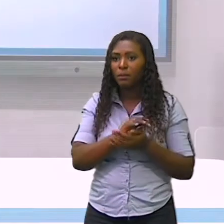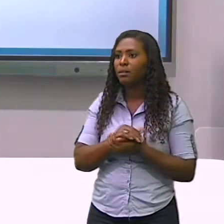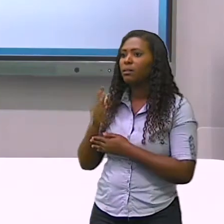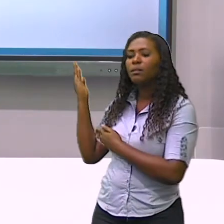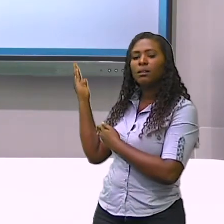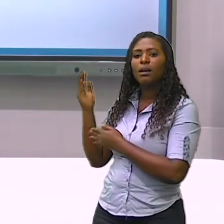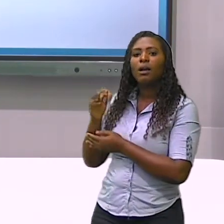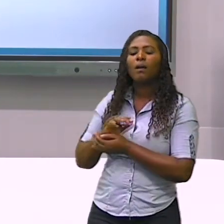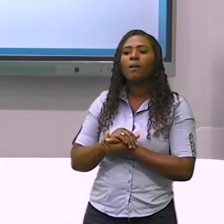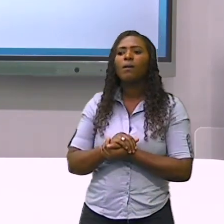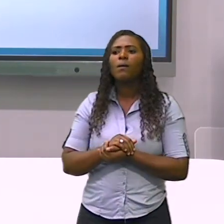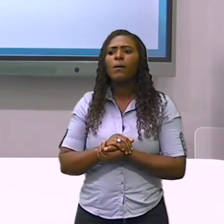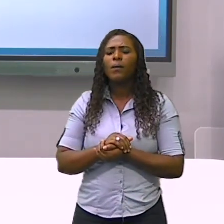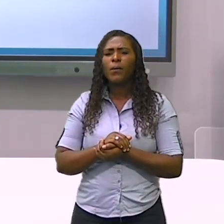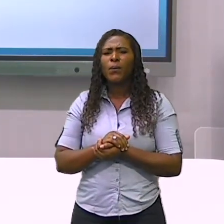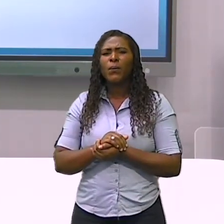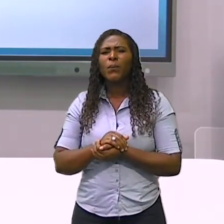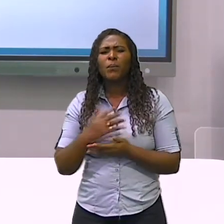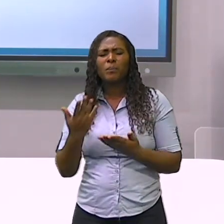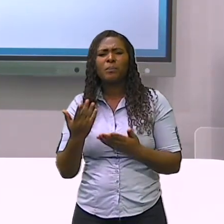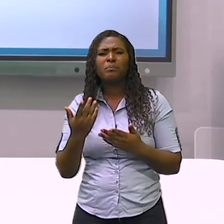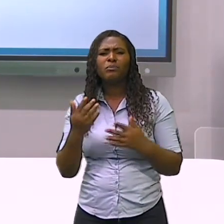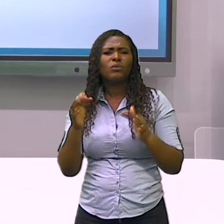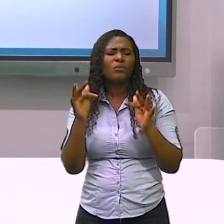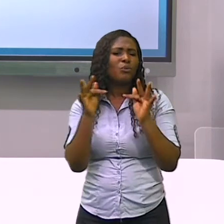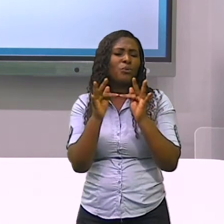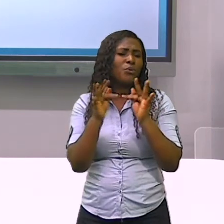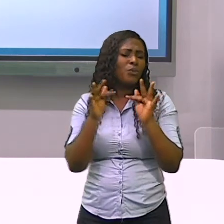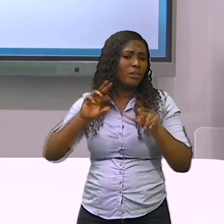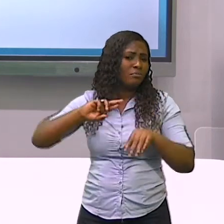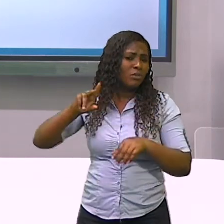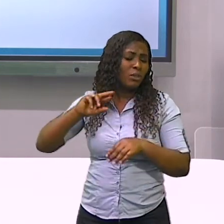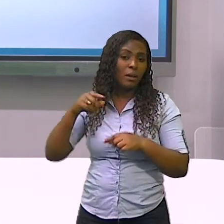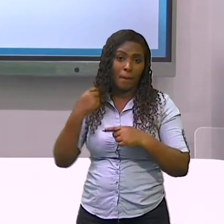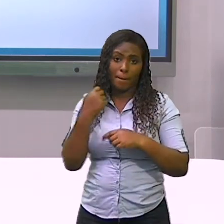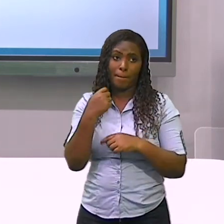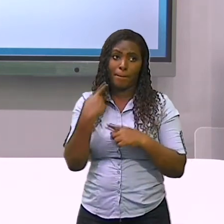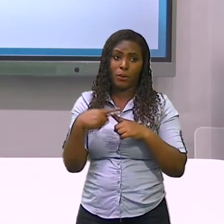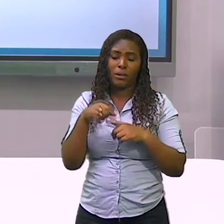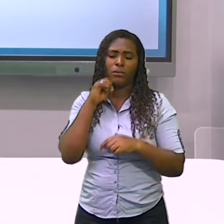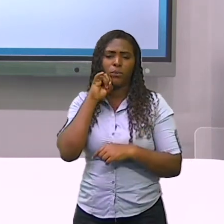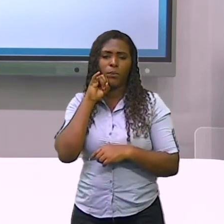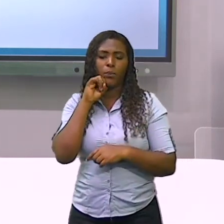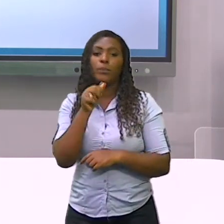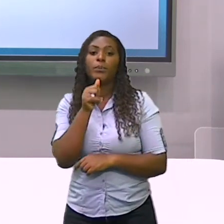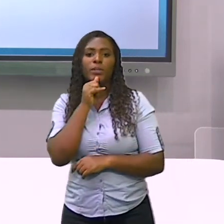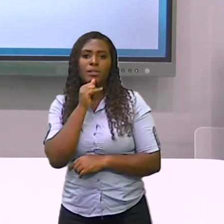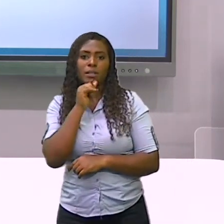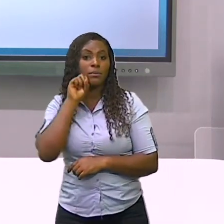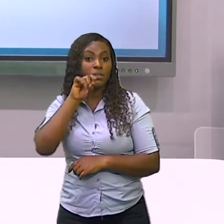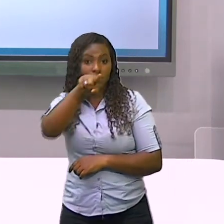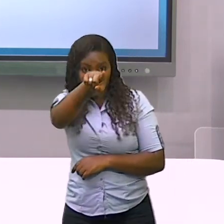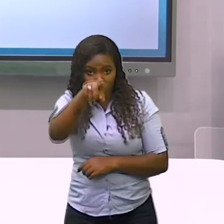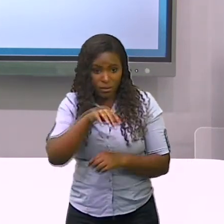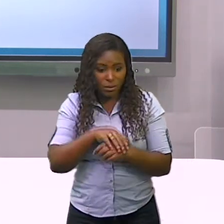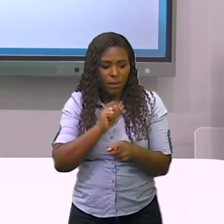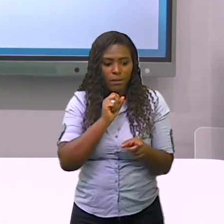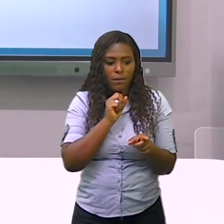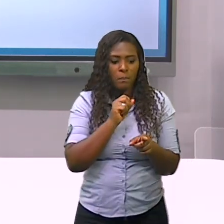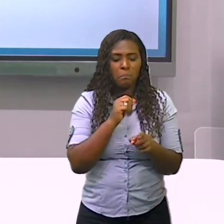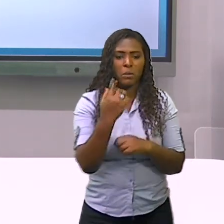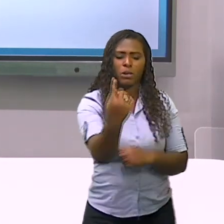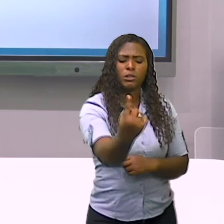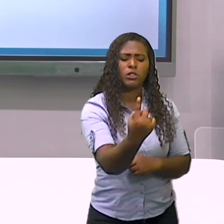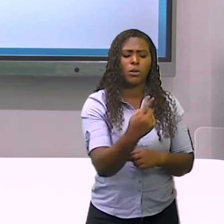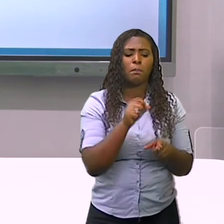Se ele é a variável dependente, se você vai alugar uma ferramenta, a pessoa vai falar assim, você vai ficar quantos